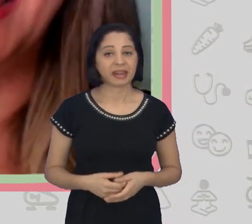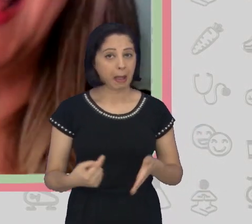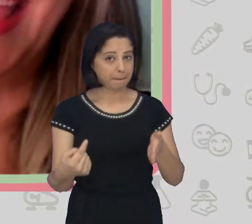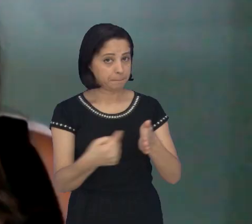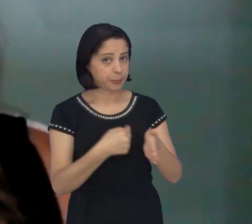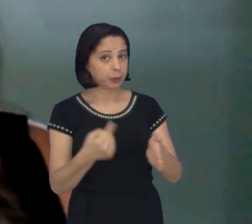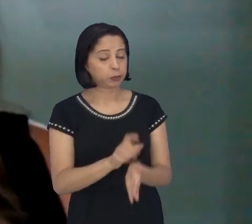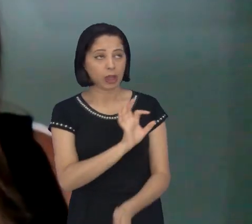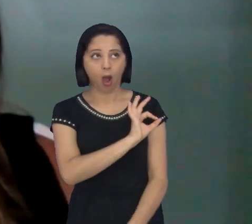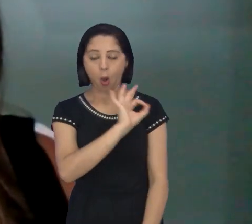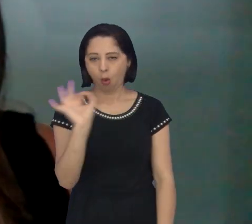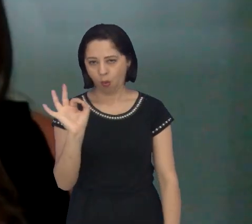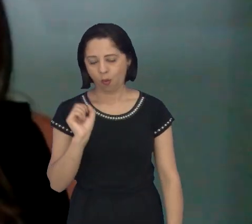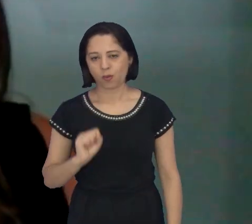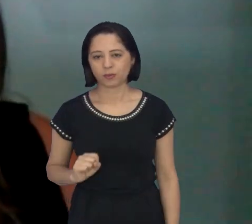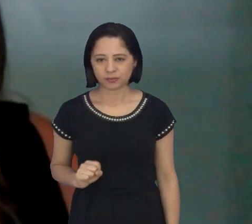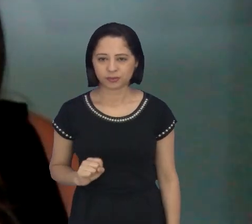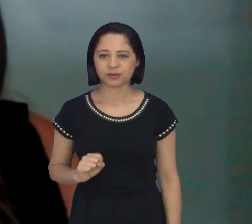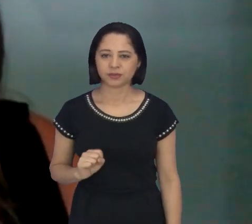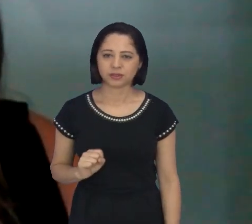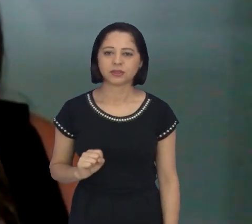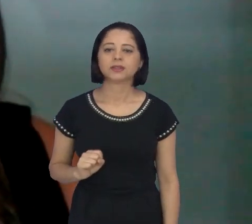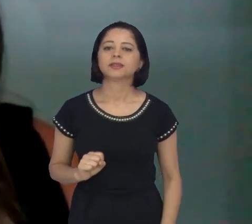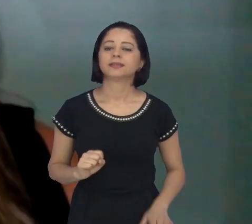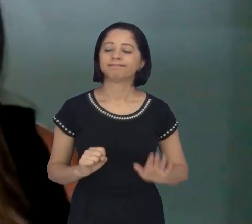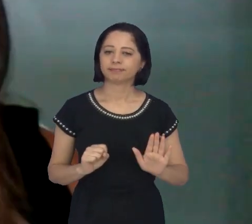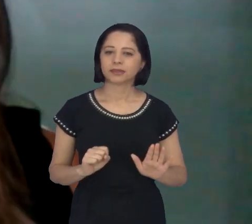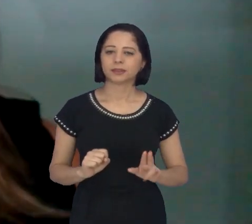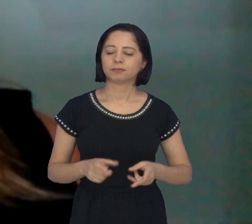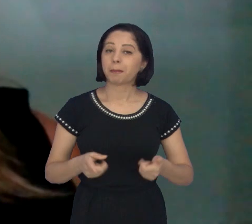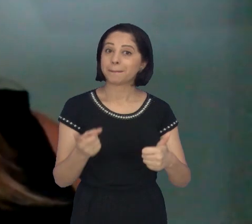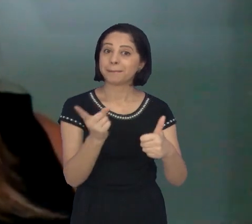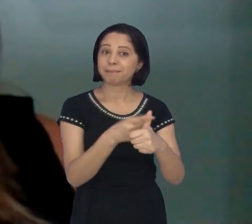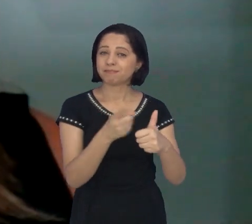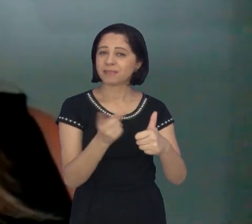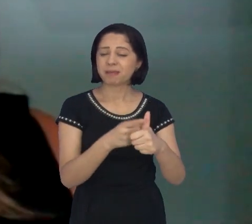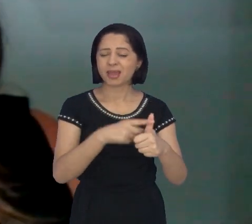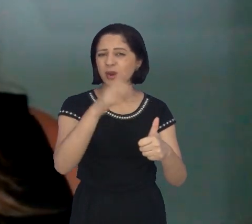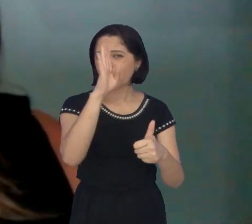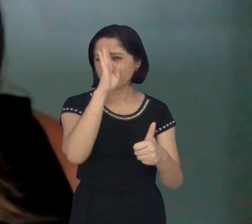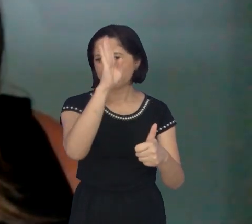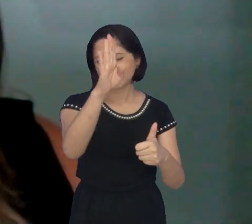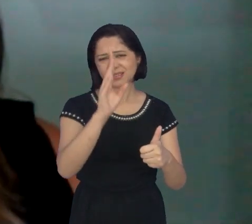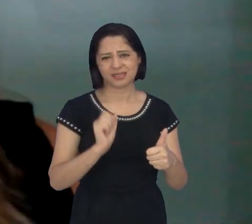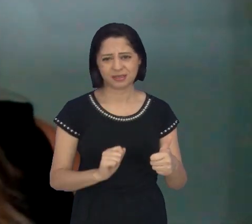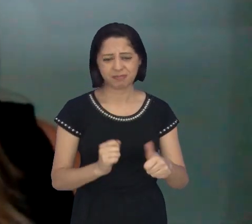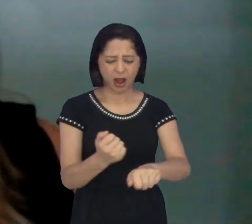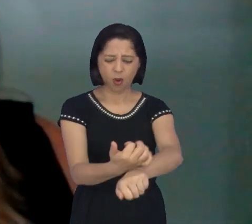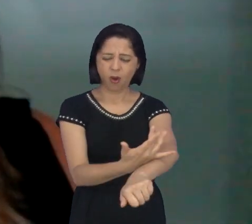né? A coisa que aparece primeiro, assim, a emoção mais evidente de quando uma mulher